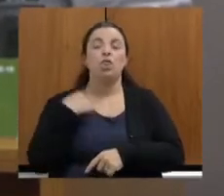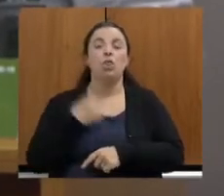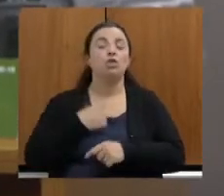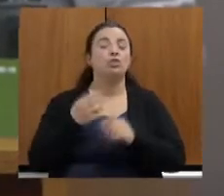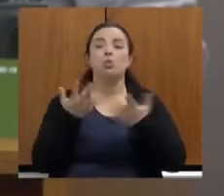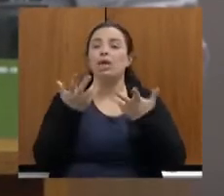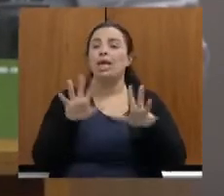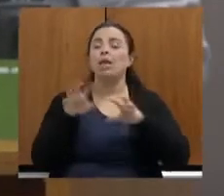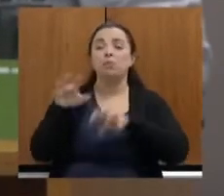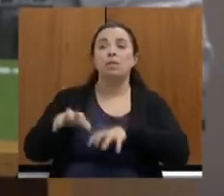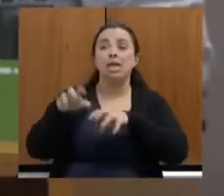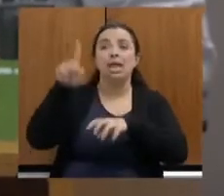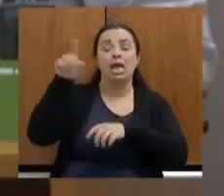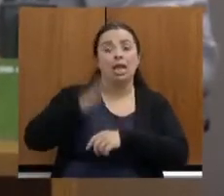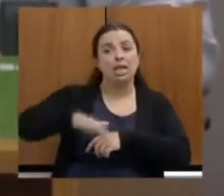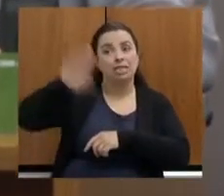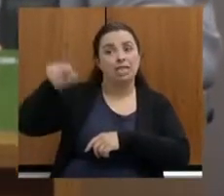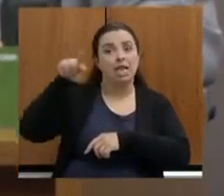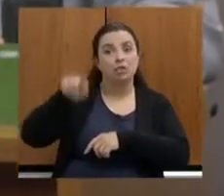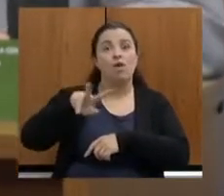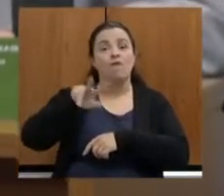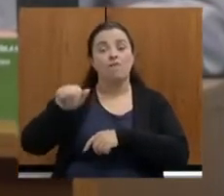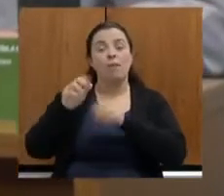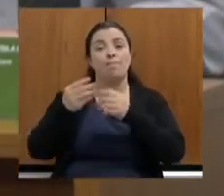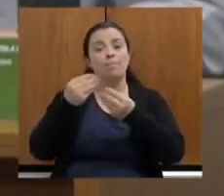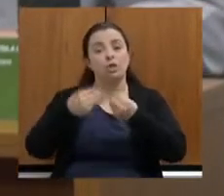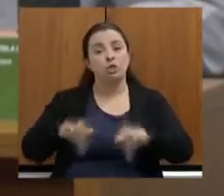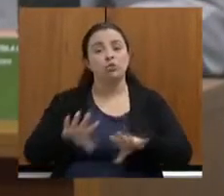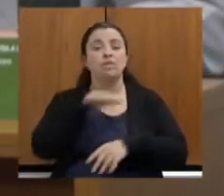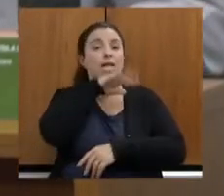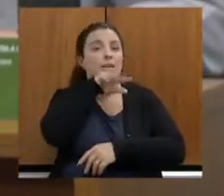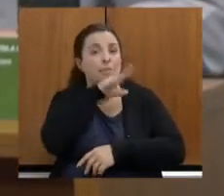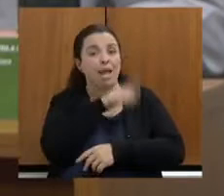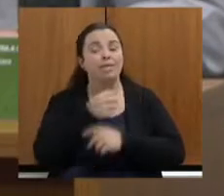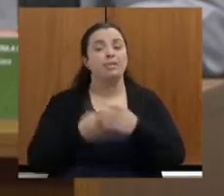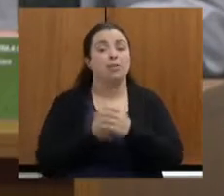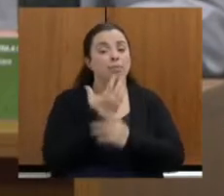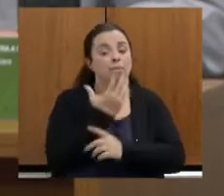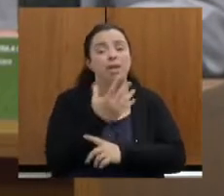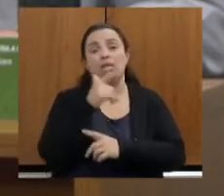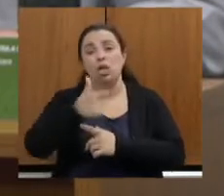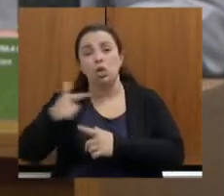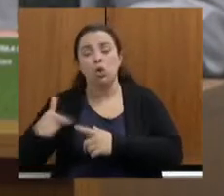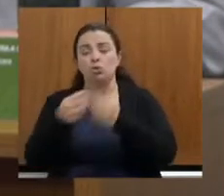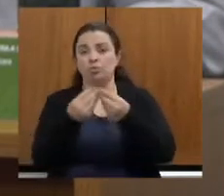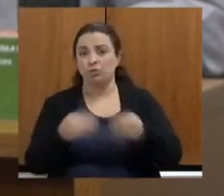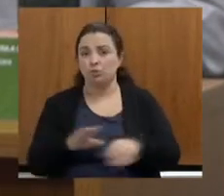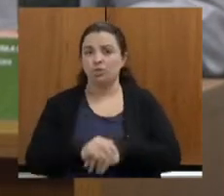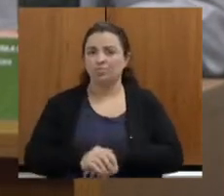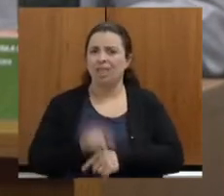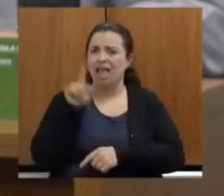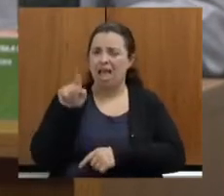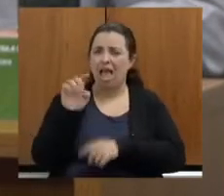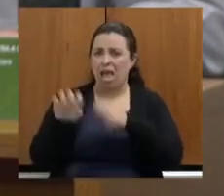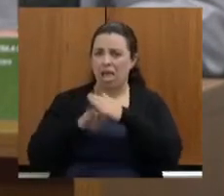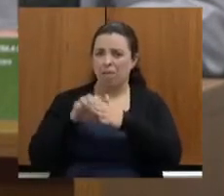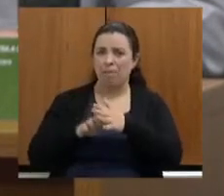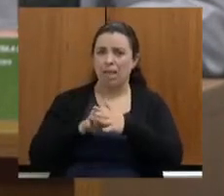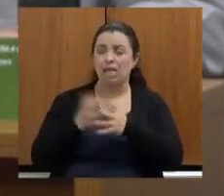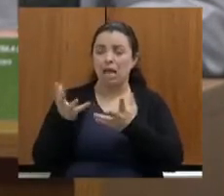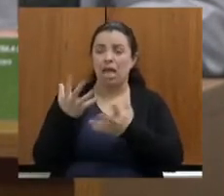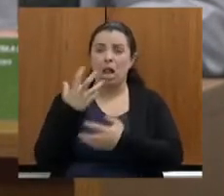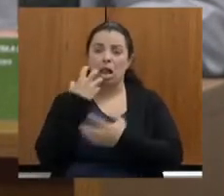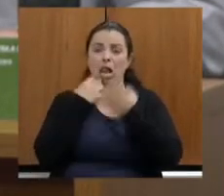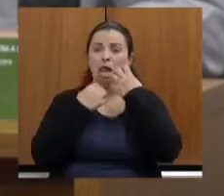Serra do Curral o que isso vai prejudicar os animais plantas entre outros eles só querem ganhar dinheiro e não se